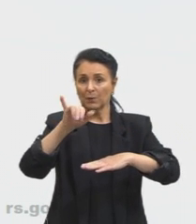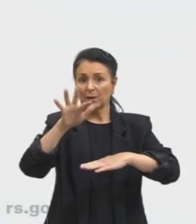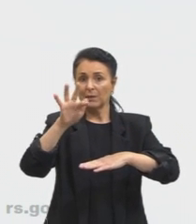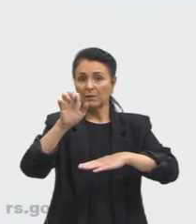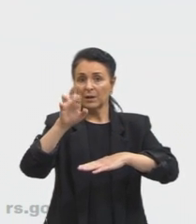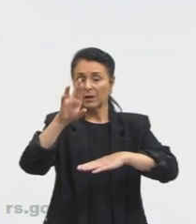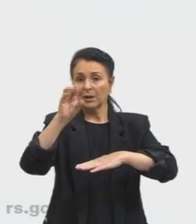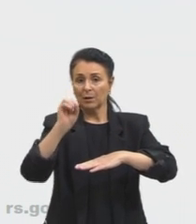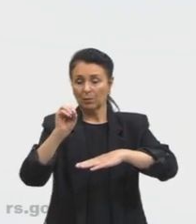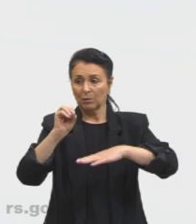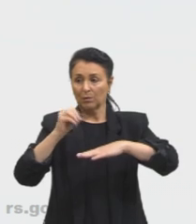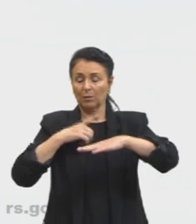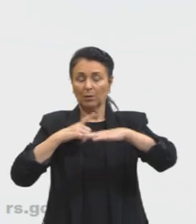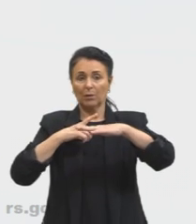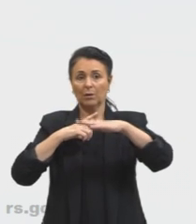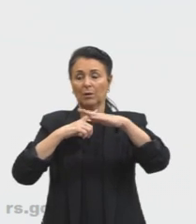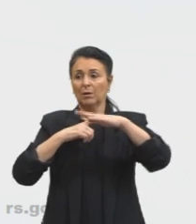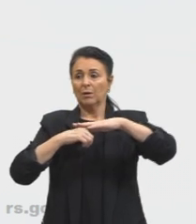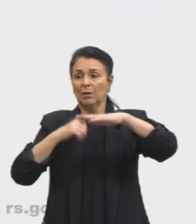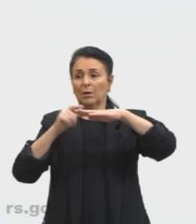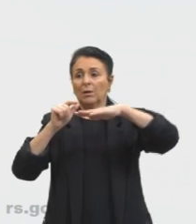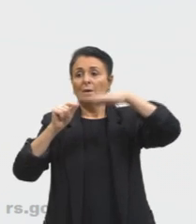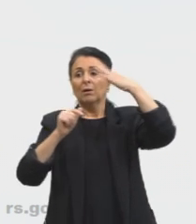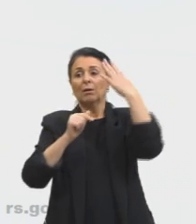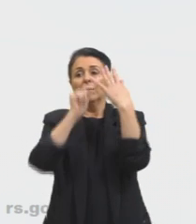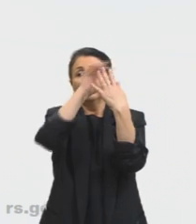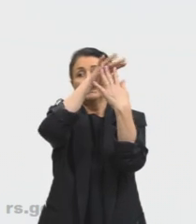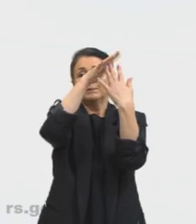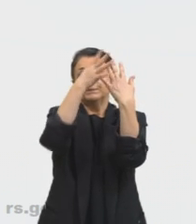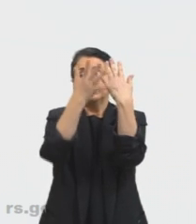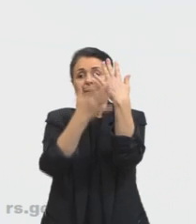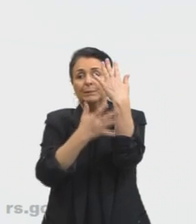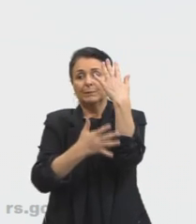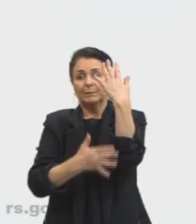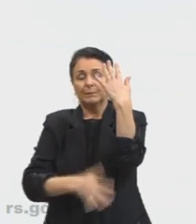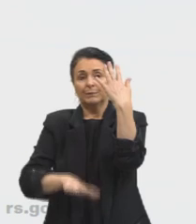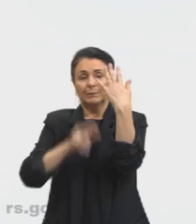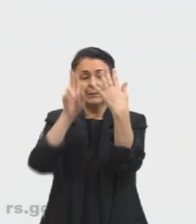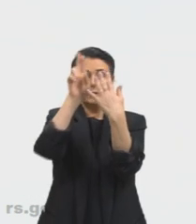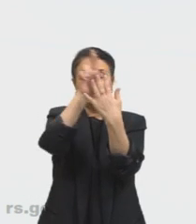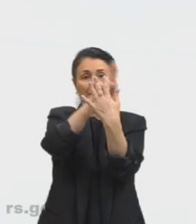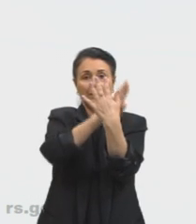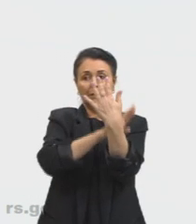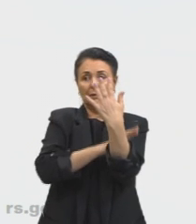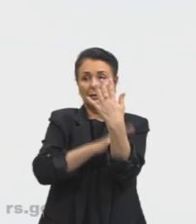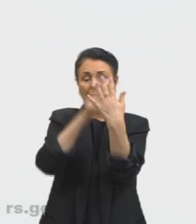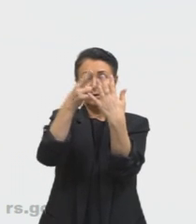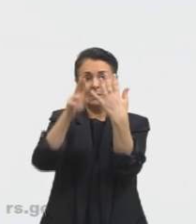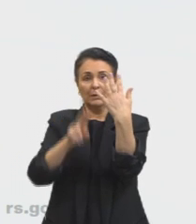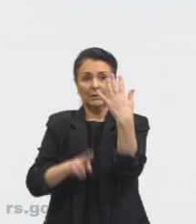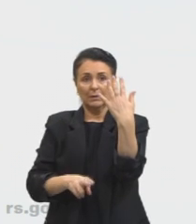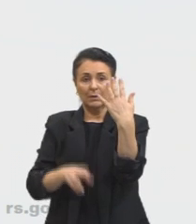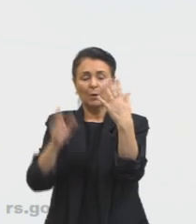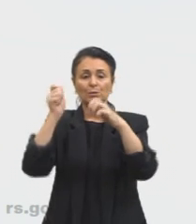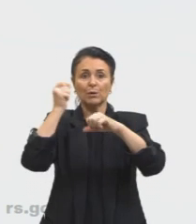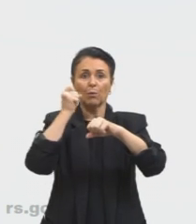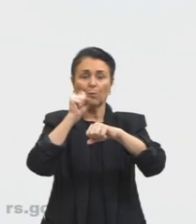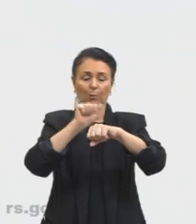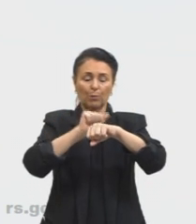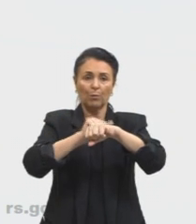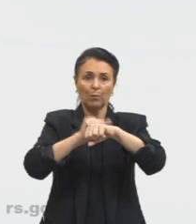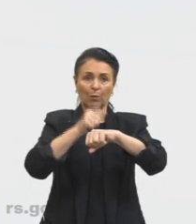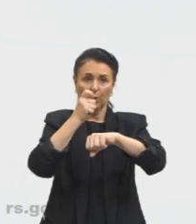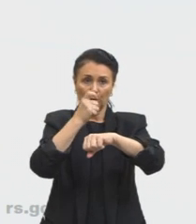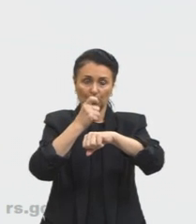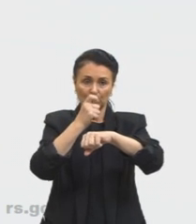então a diferença entre eles é que o aquífero é uma formação geológica né capaz de armazenar essa água então são rochas porosas